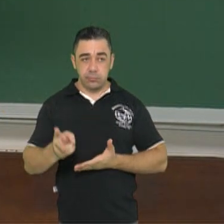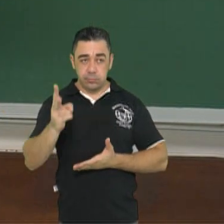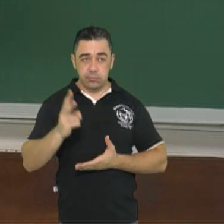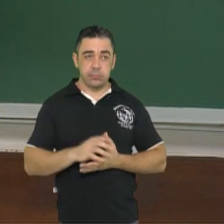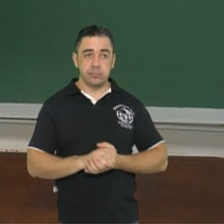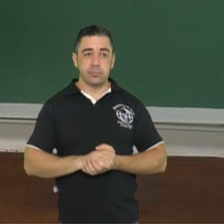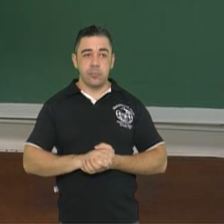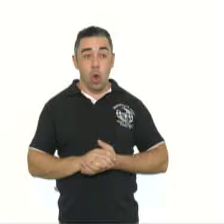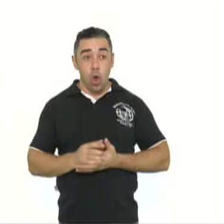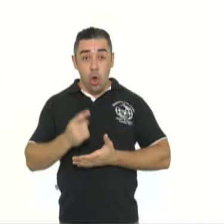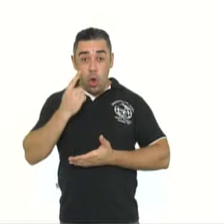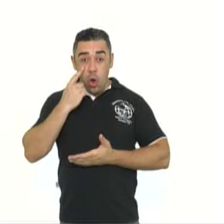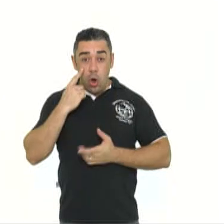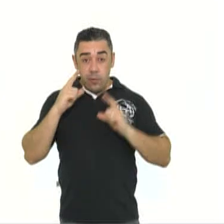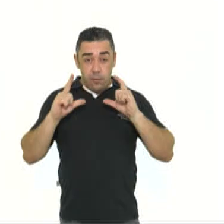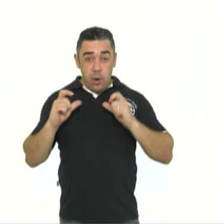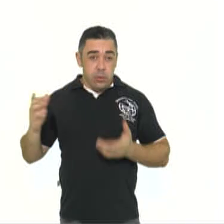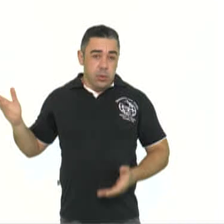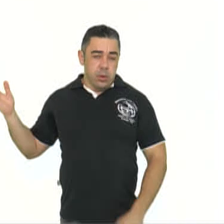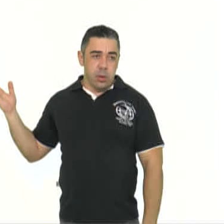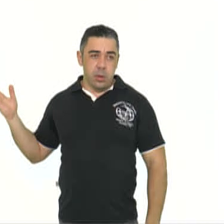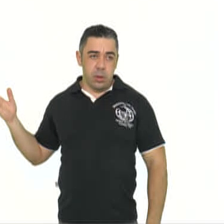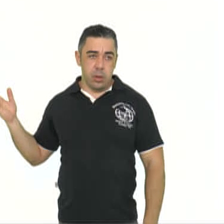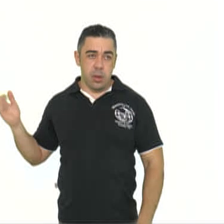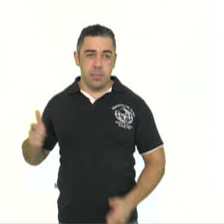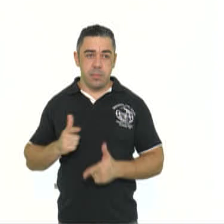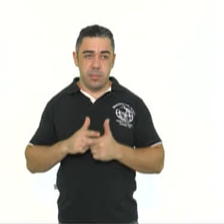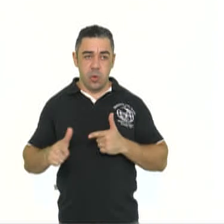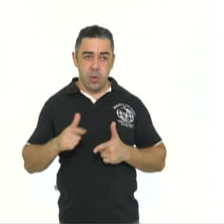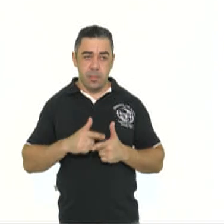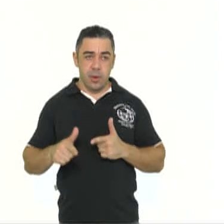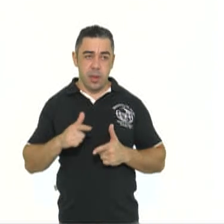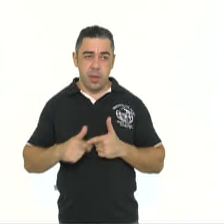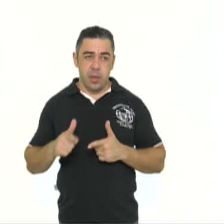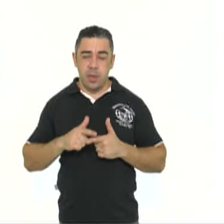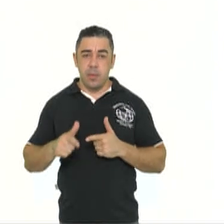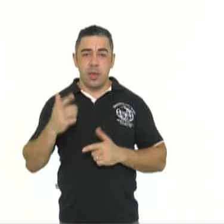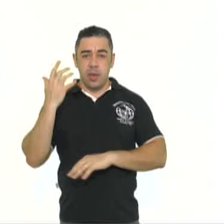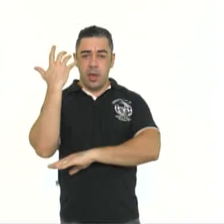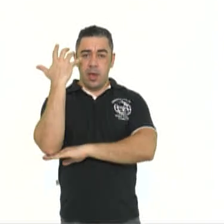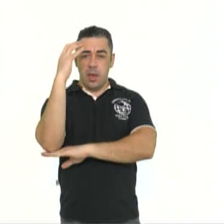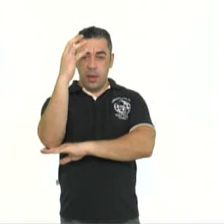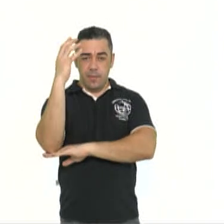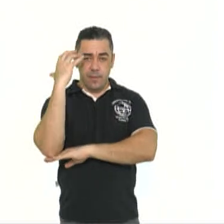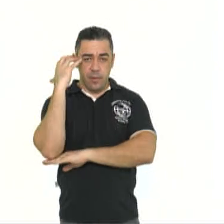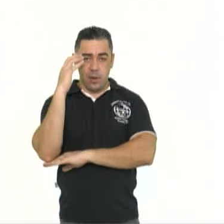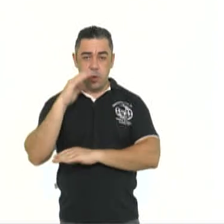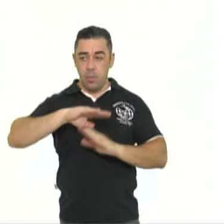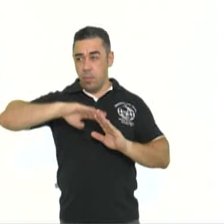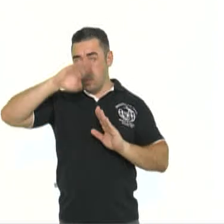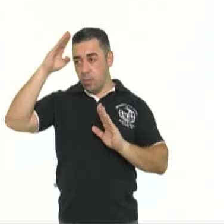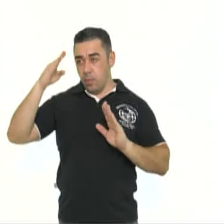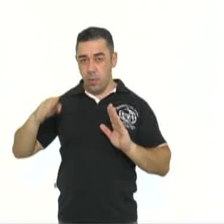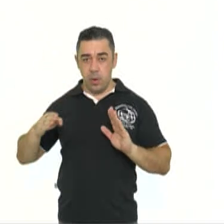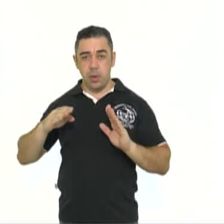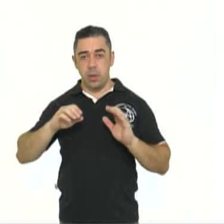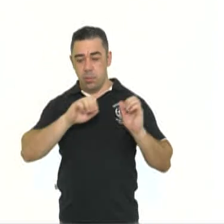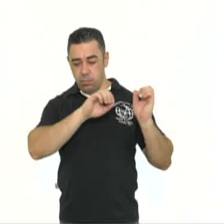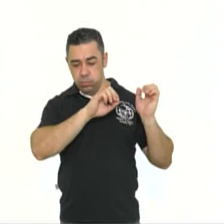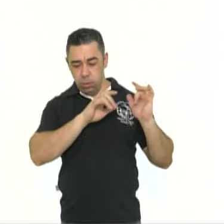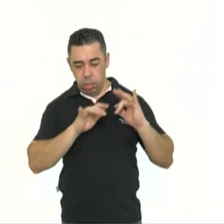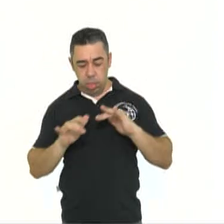gente. Olha só essa foto também. Problema da gente tirar a vegetação das encostas e morros.